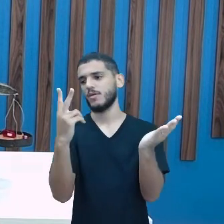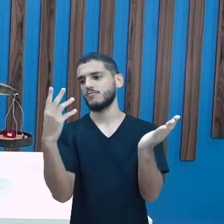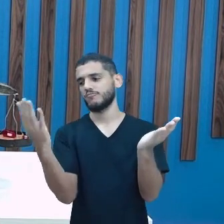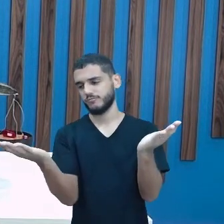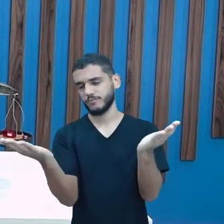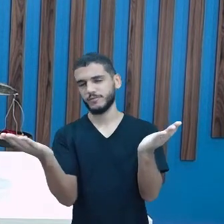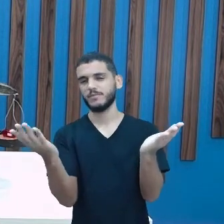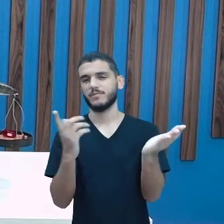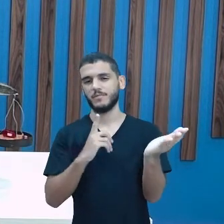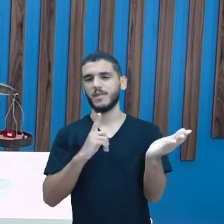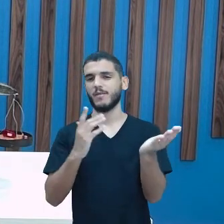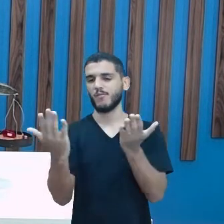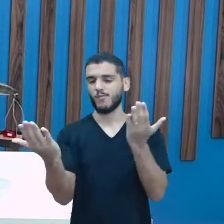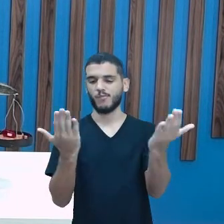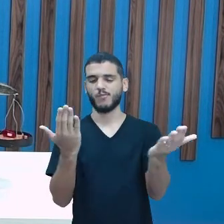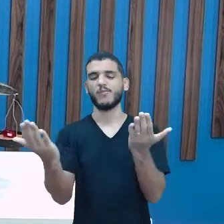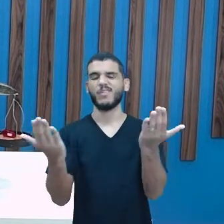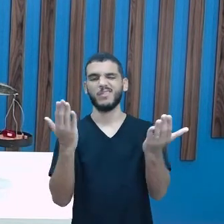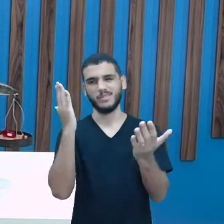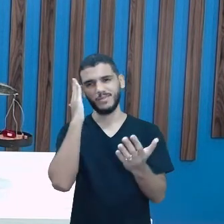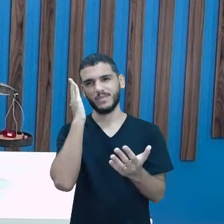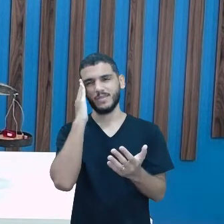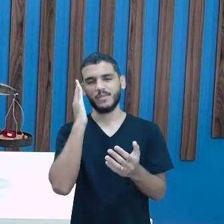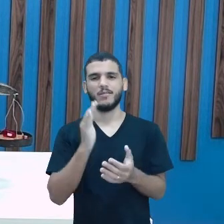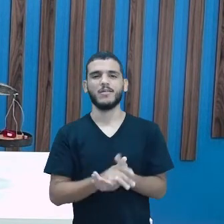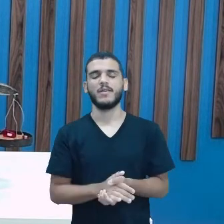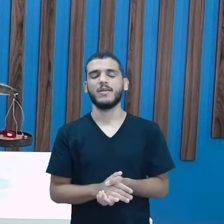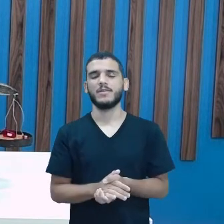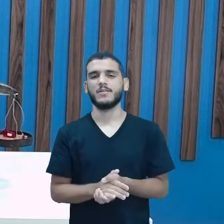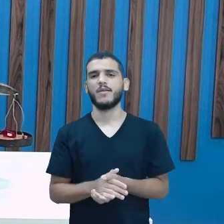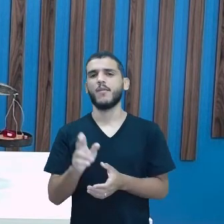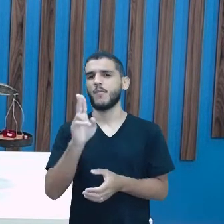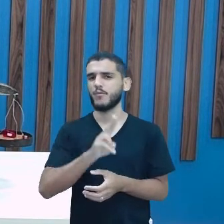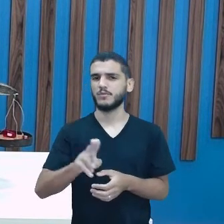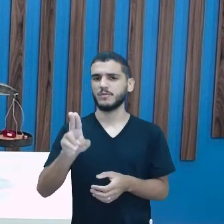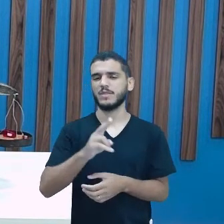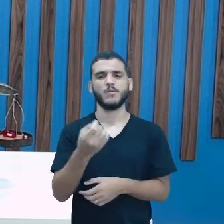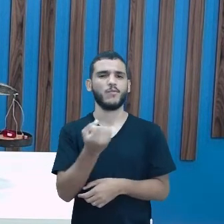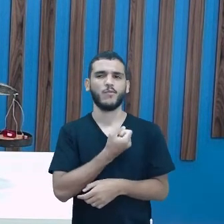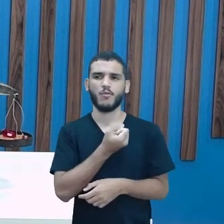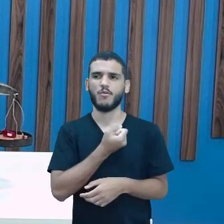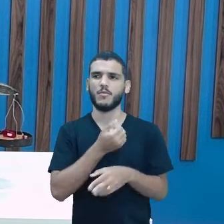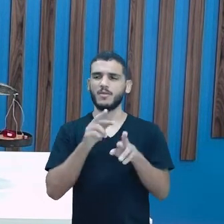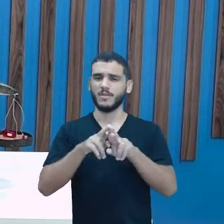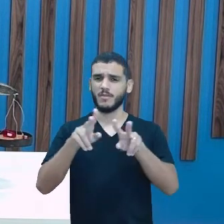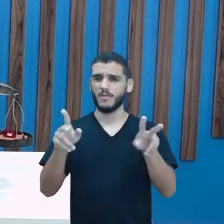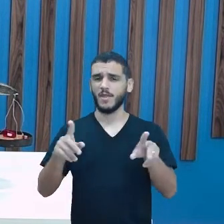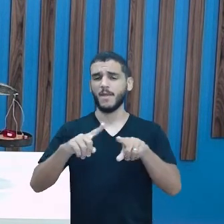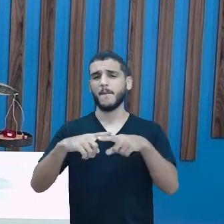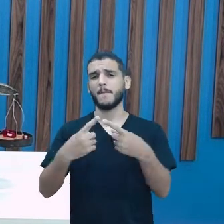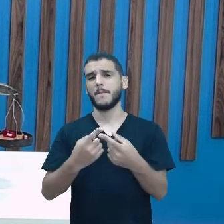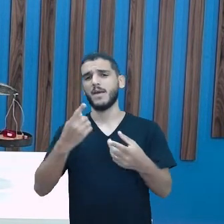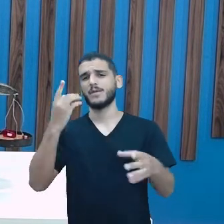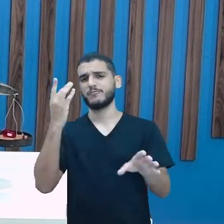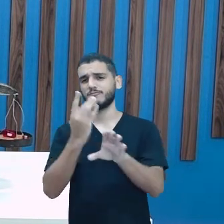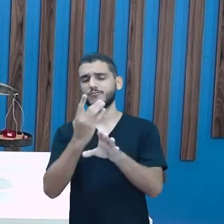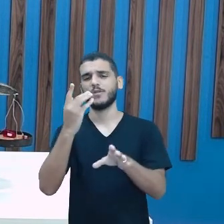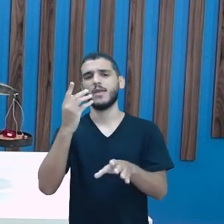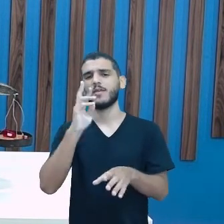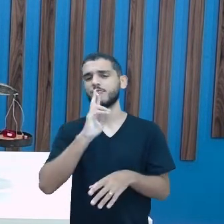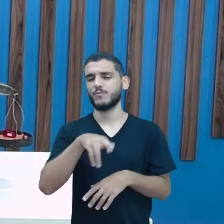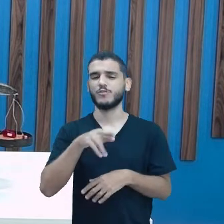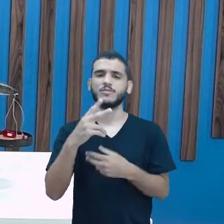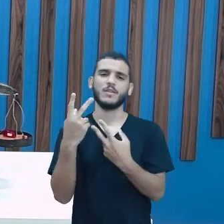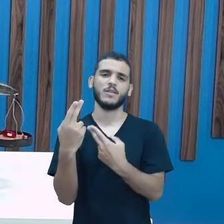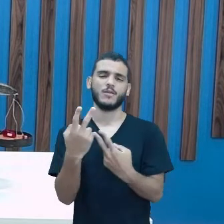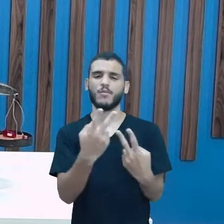outro. Mesmo tendo algarismos diferentes, mas o resultado é o mesmo.